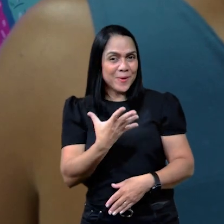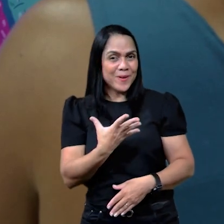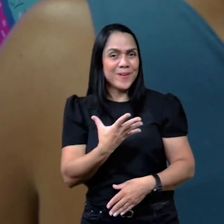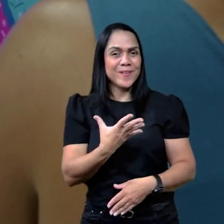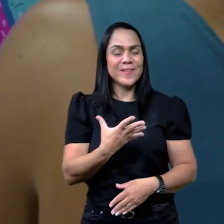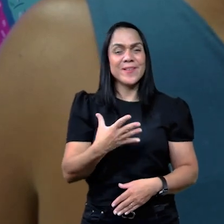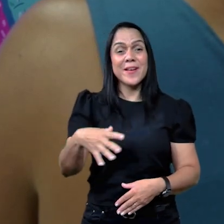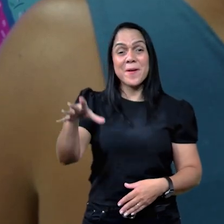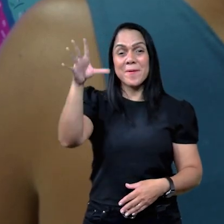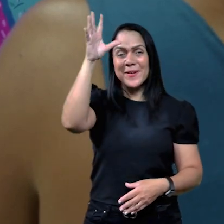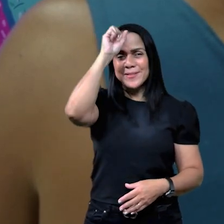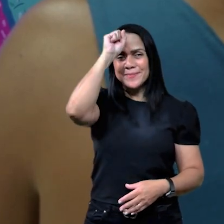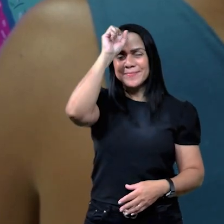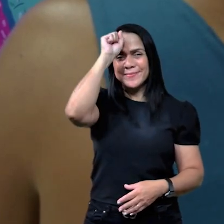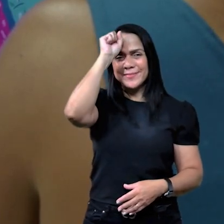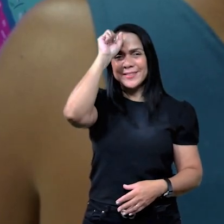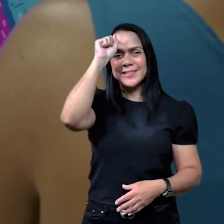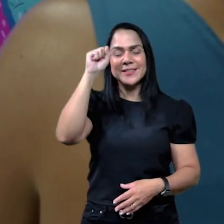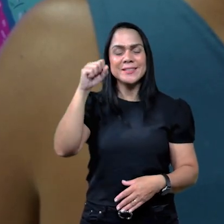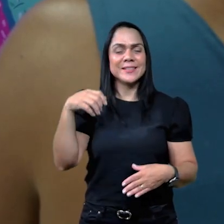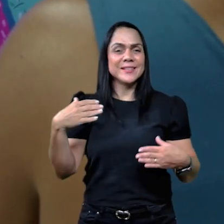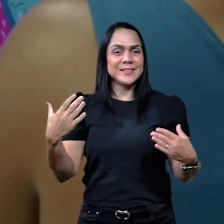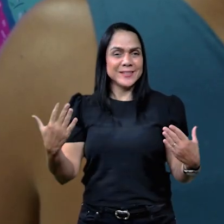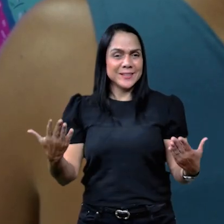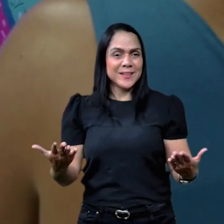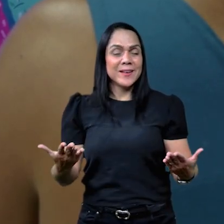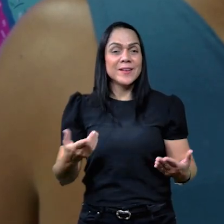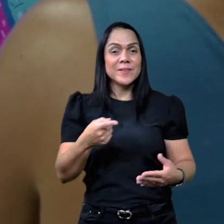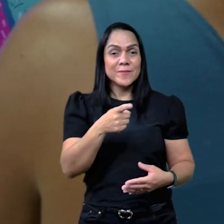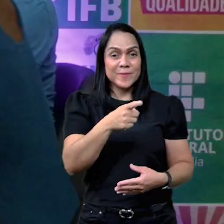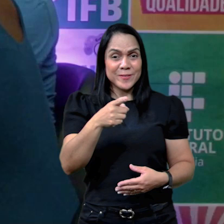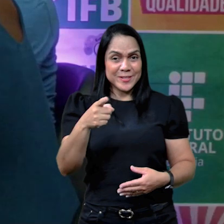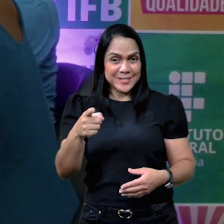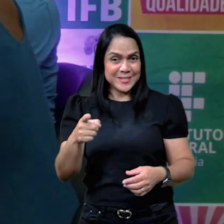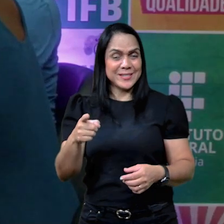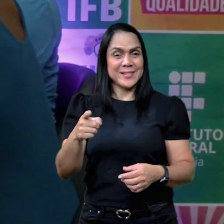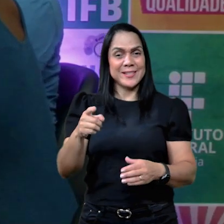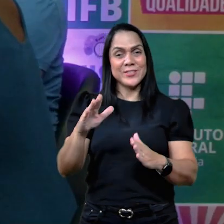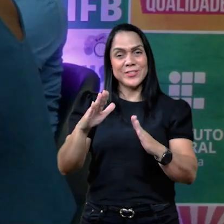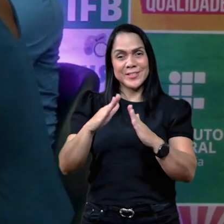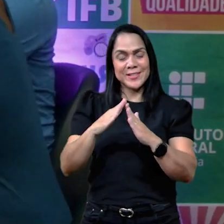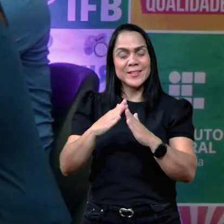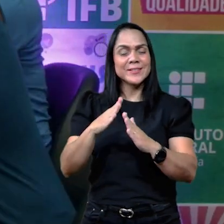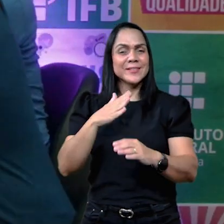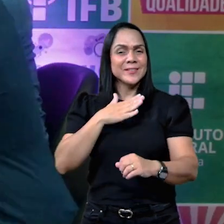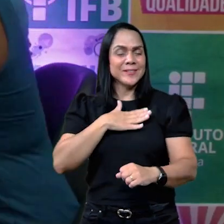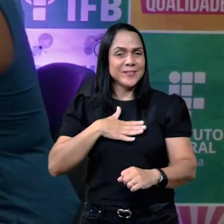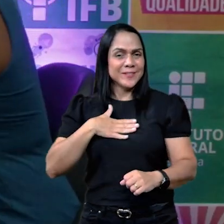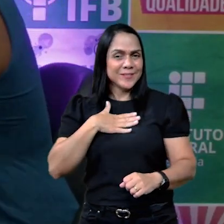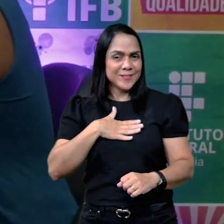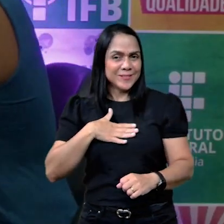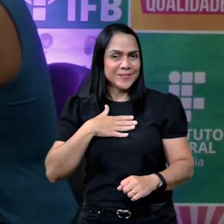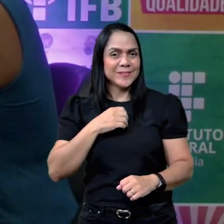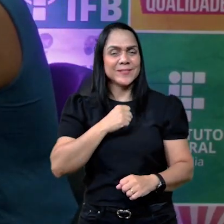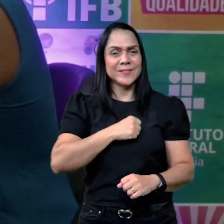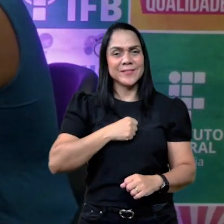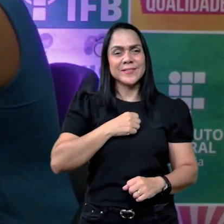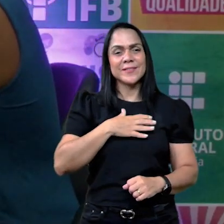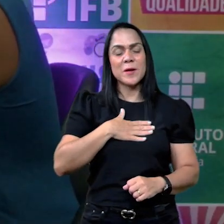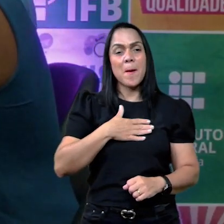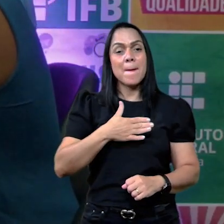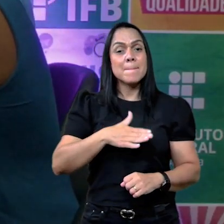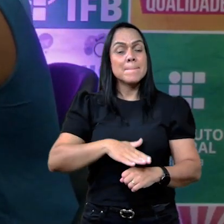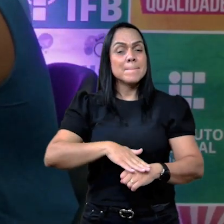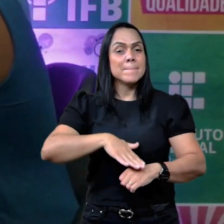bom. Eu realmente aprendi. Obrigada. E é isso. Espero que vocês de casa também tenham gostado. Para